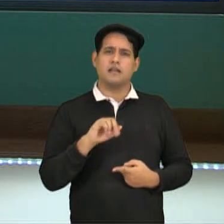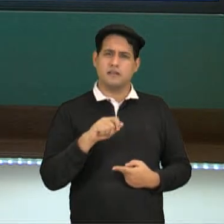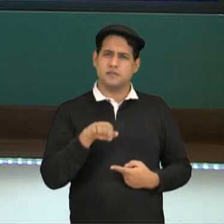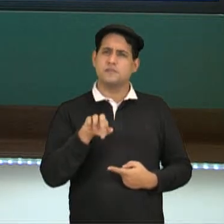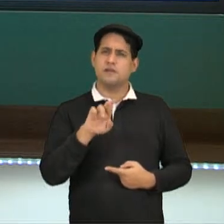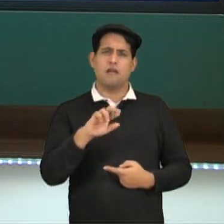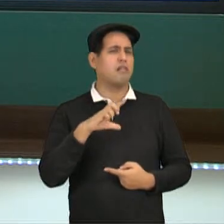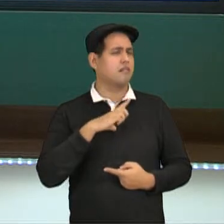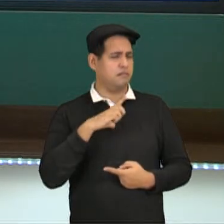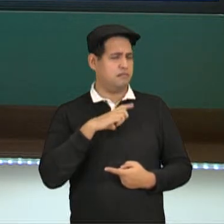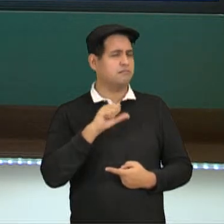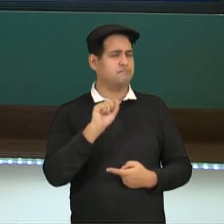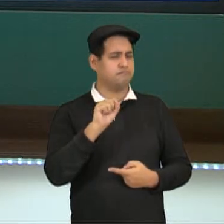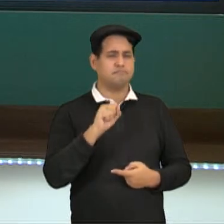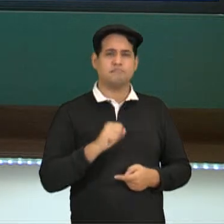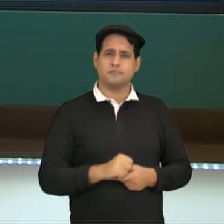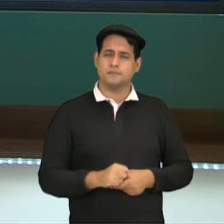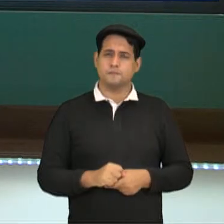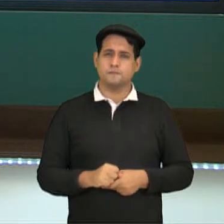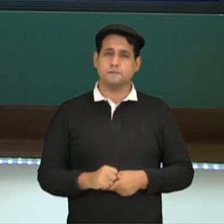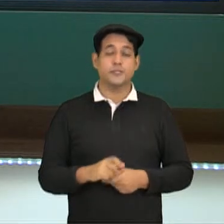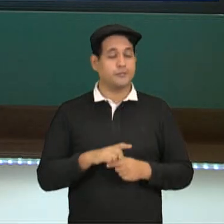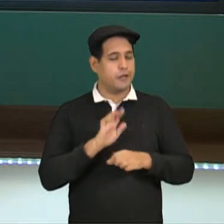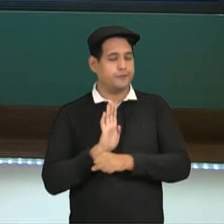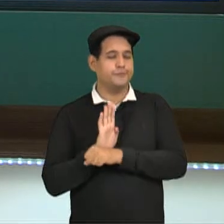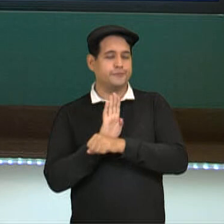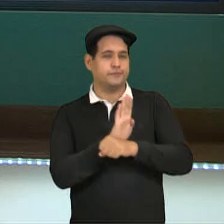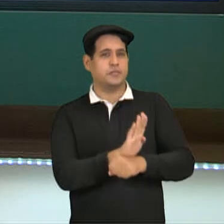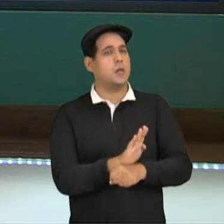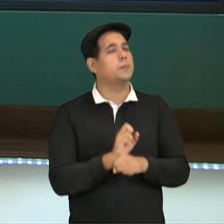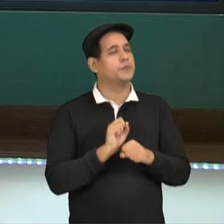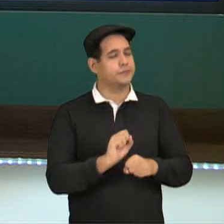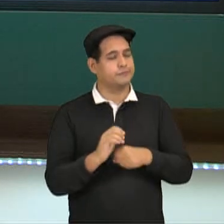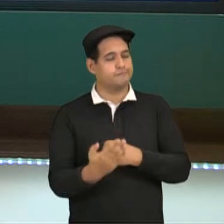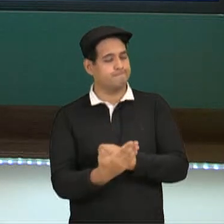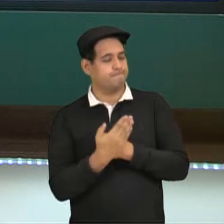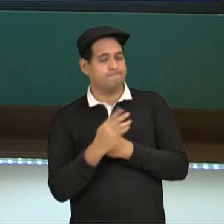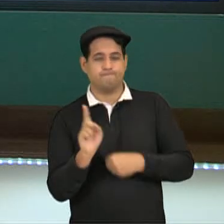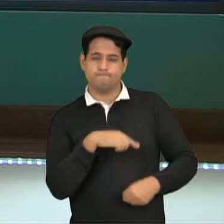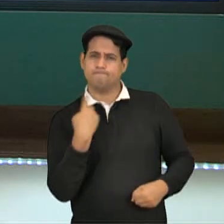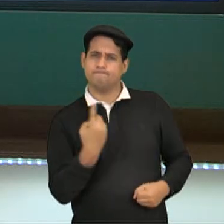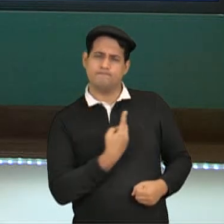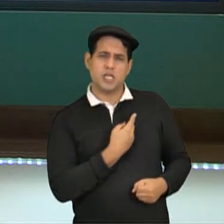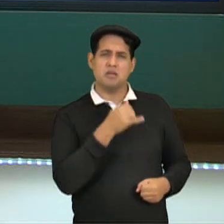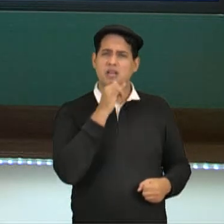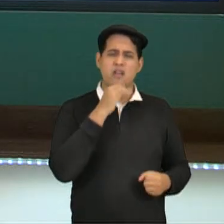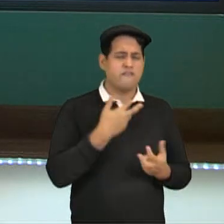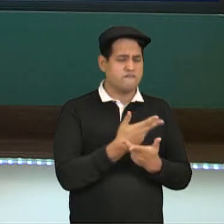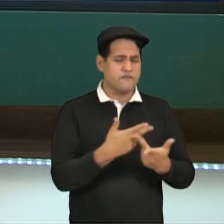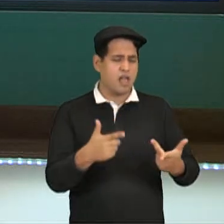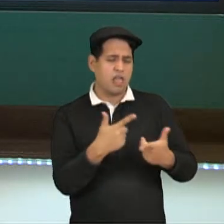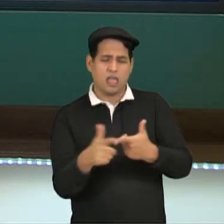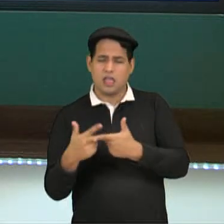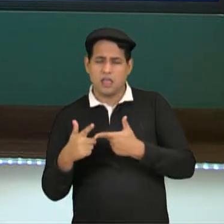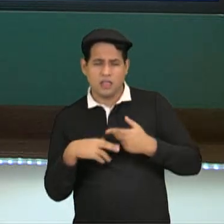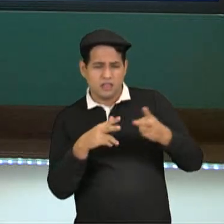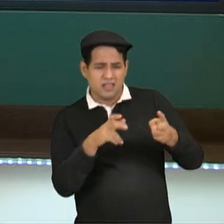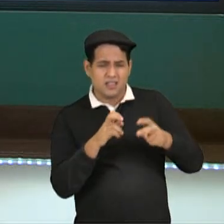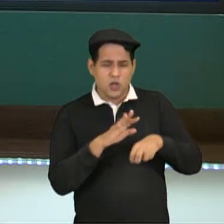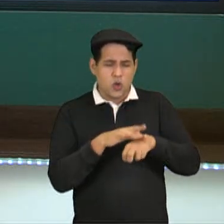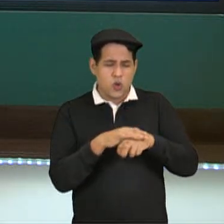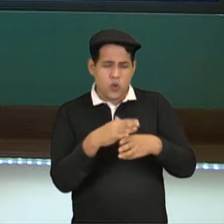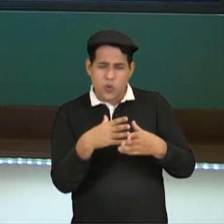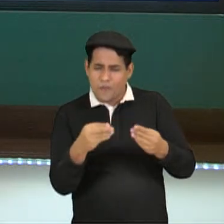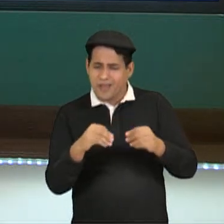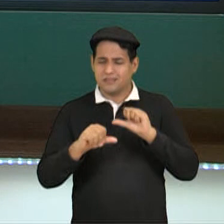ele tem grandes chances, tá, de ajudar a gente aí nos problemas de detecção de doenças,